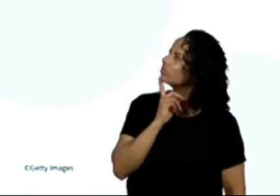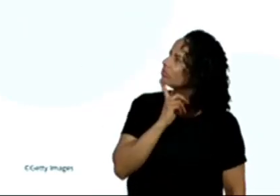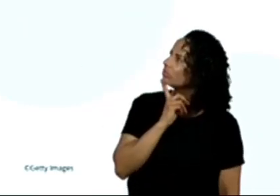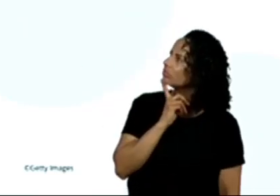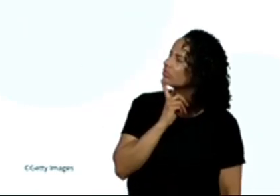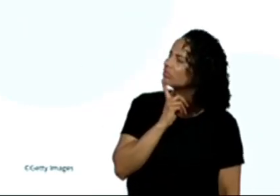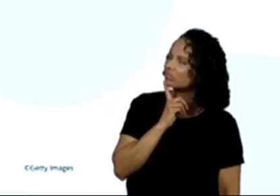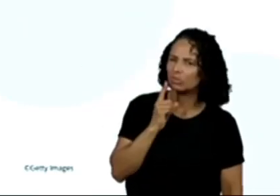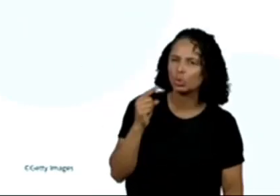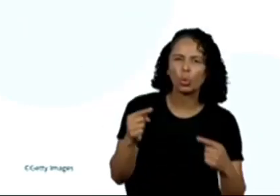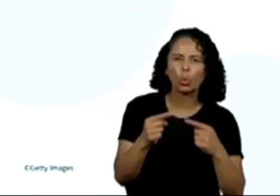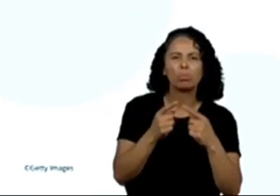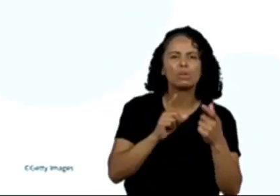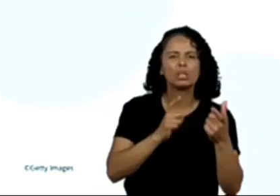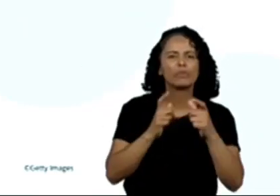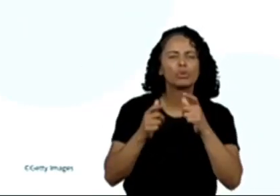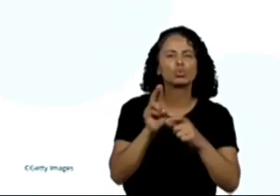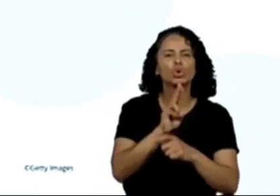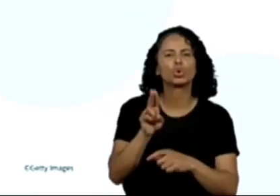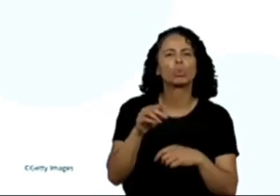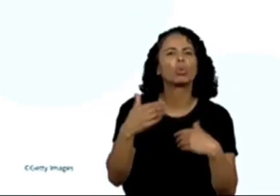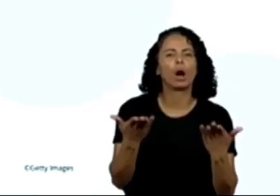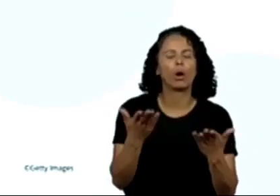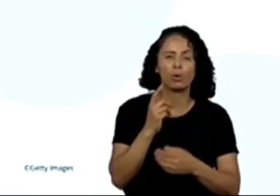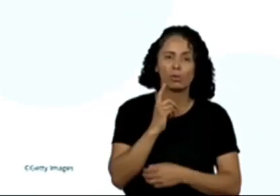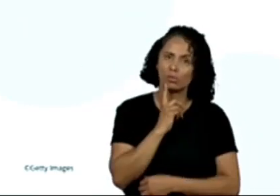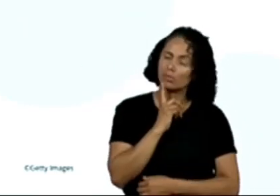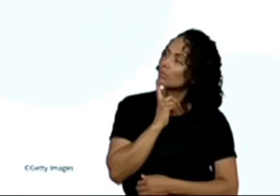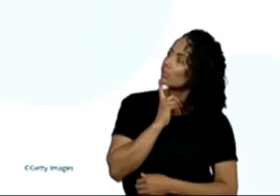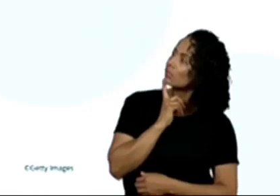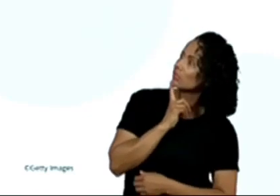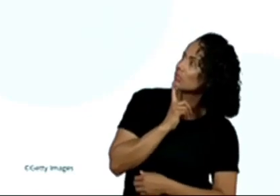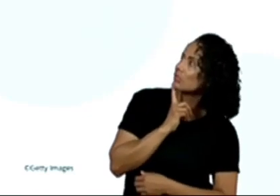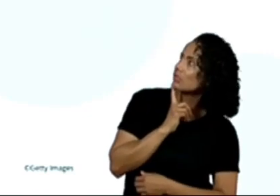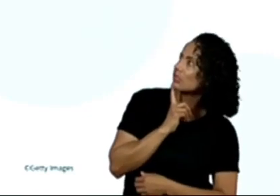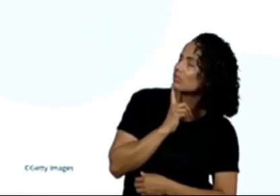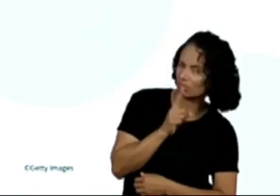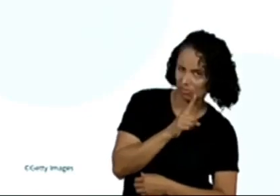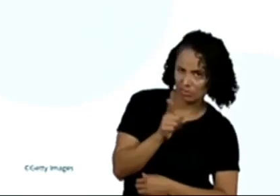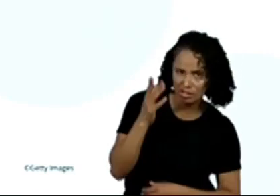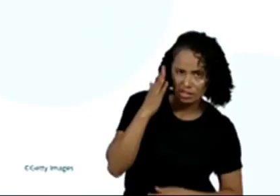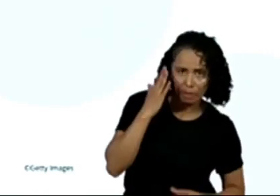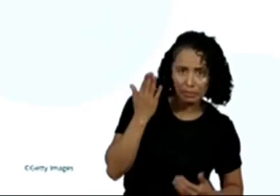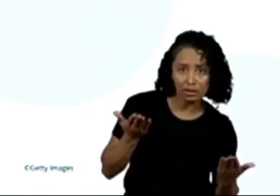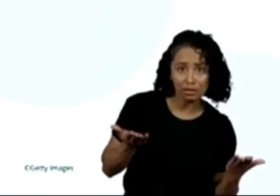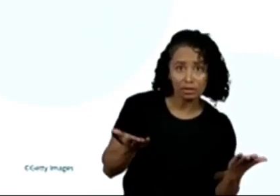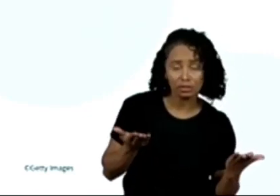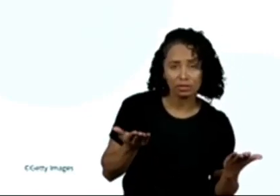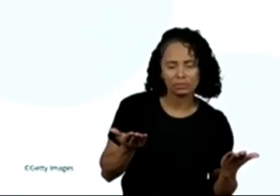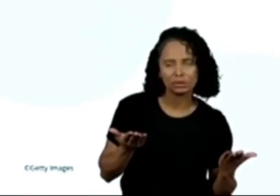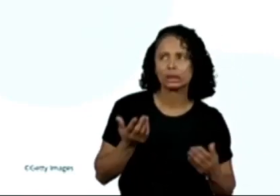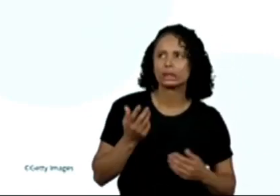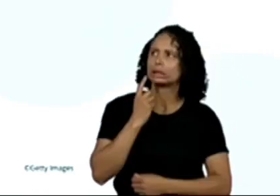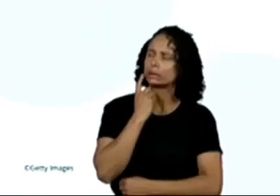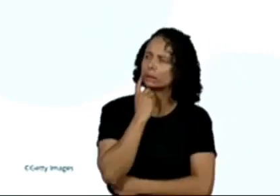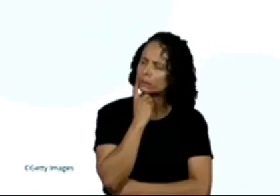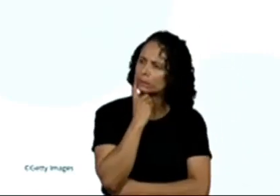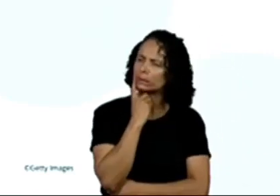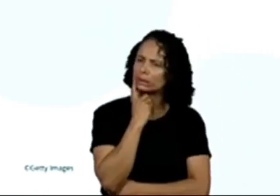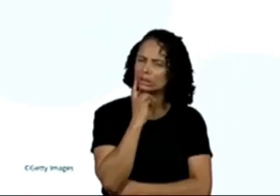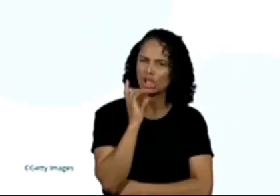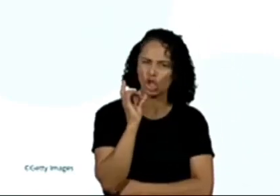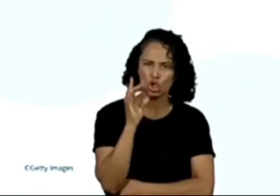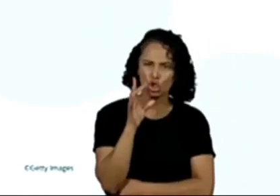Esse pedaço, e aí eu vou entrar em algumas características, mas como é que eu posso chamar esse pedaço? Como você... É um pedaço. É só um